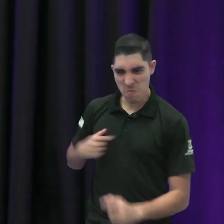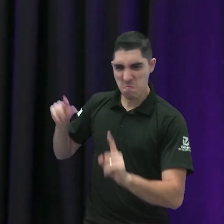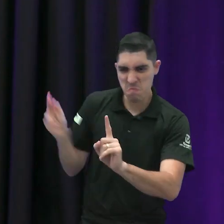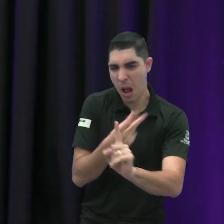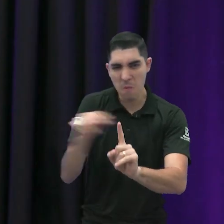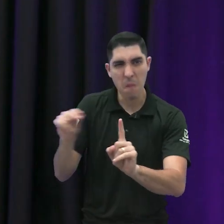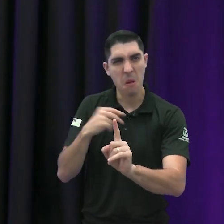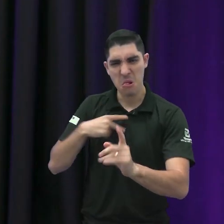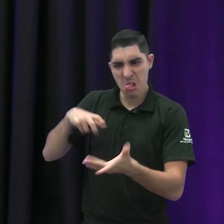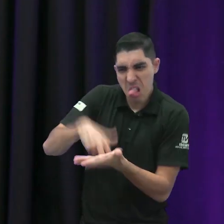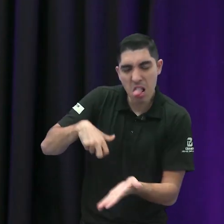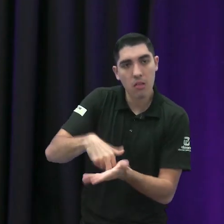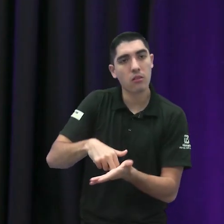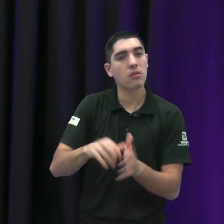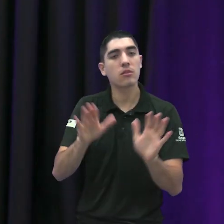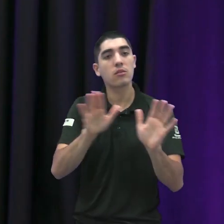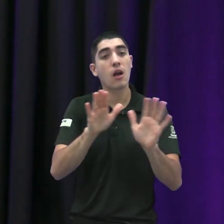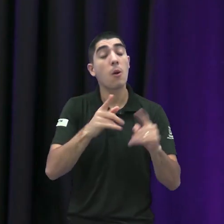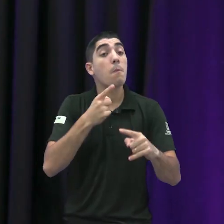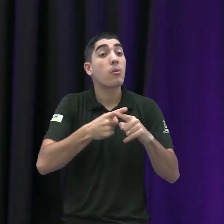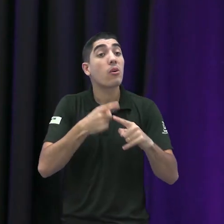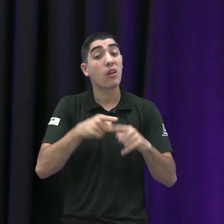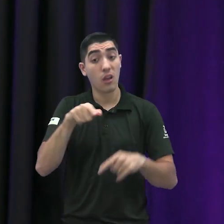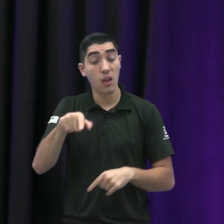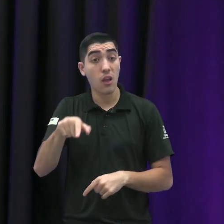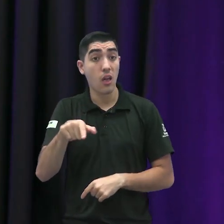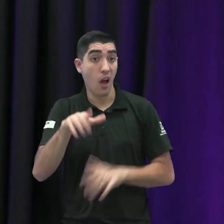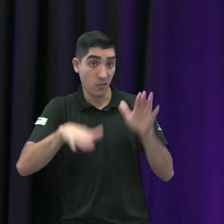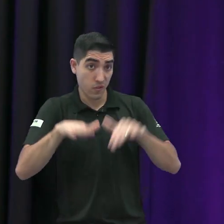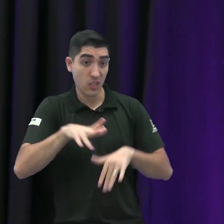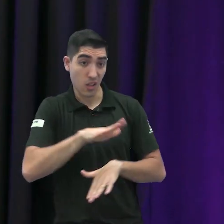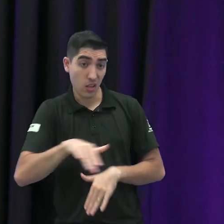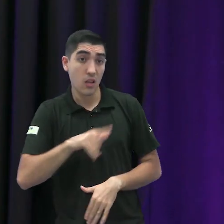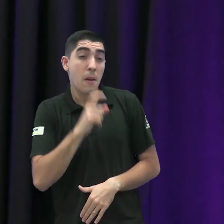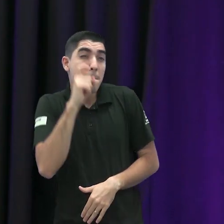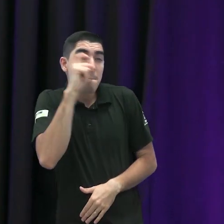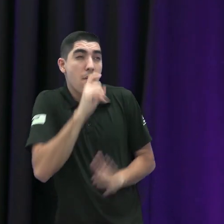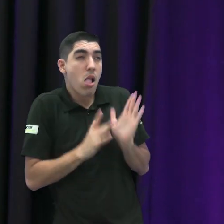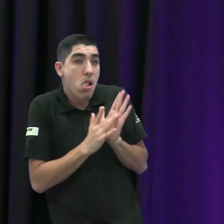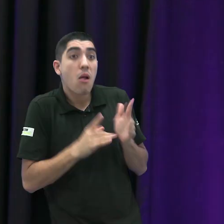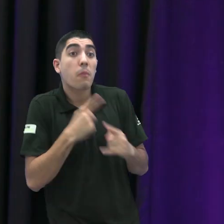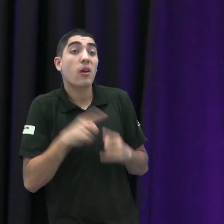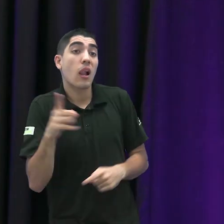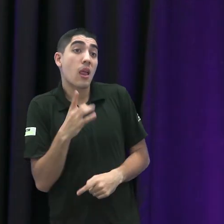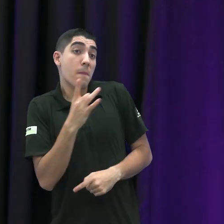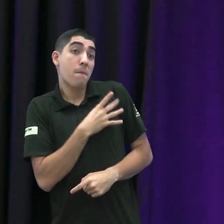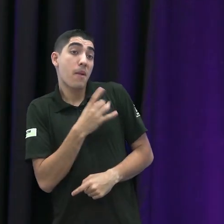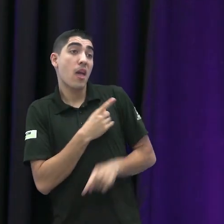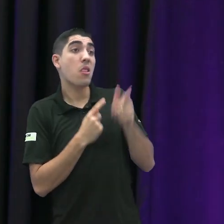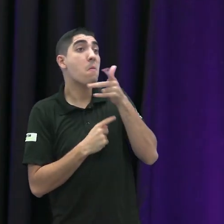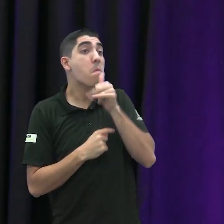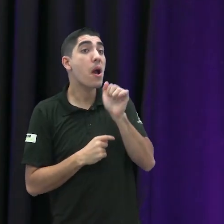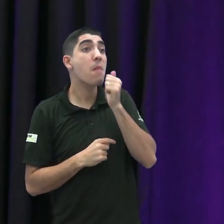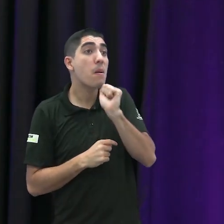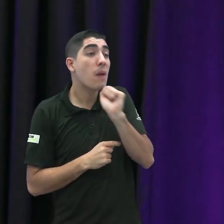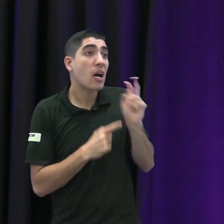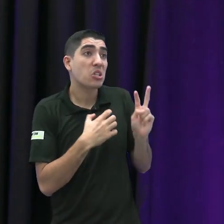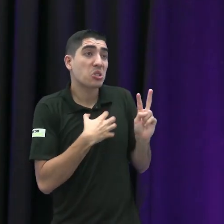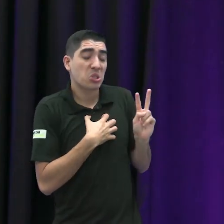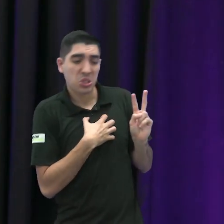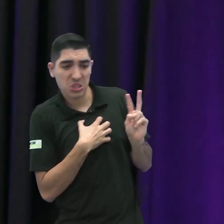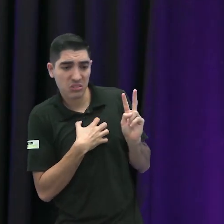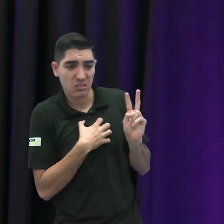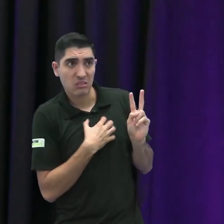criança, sem punir, porque muitas vezes a criança mente por medo de magoar os pais e não ser mais amada. Ela não deixa de amar os